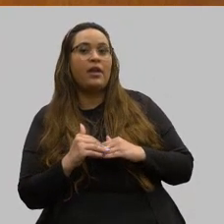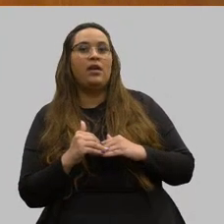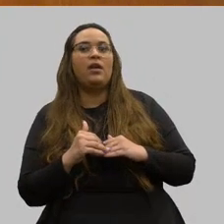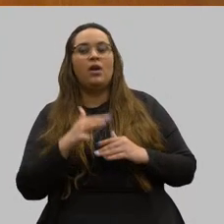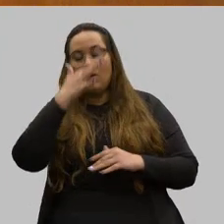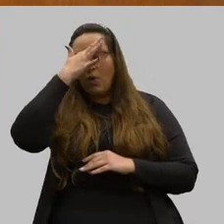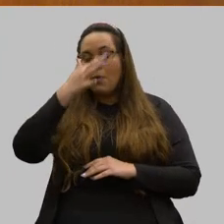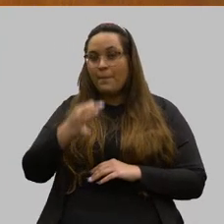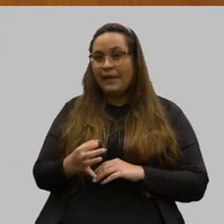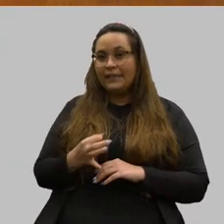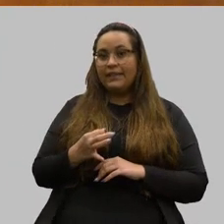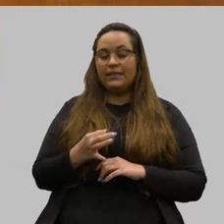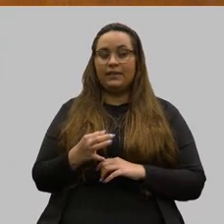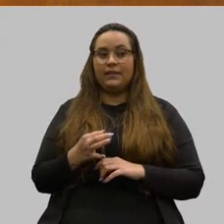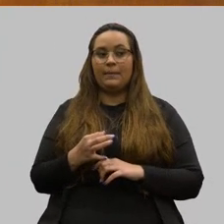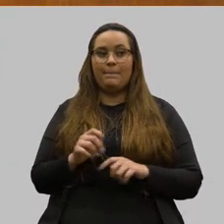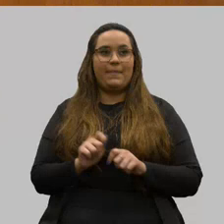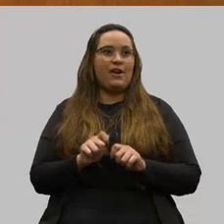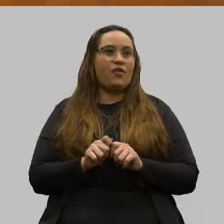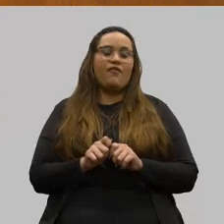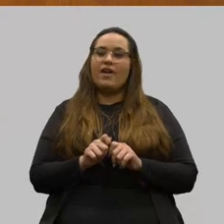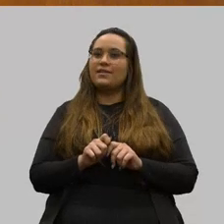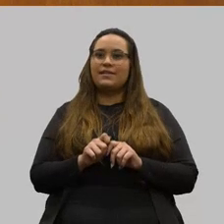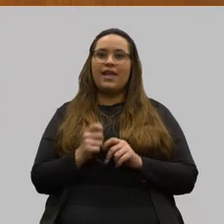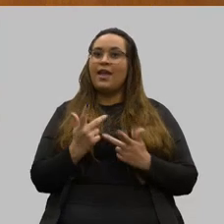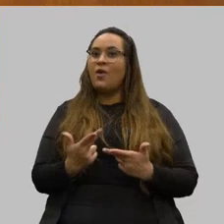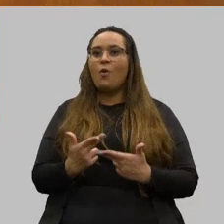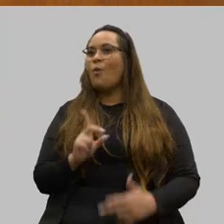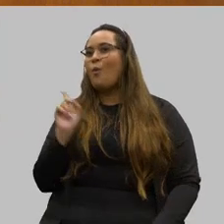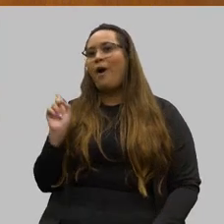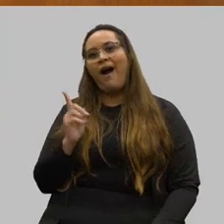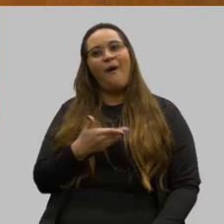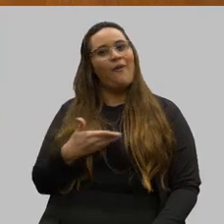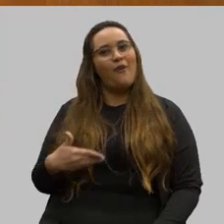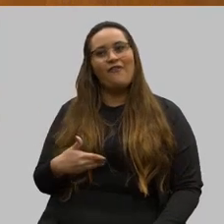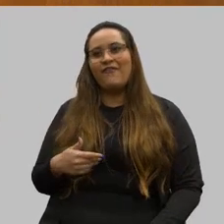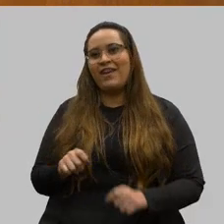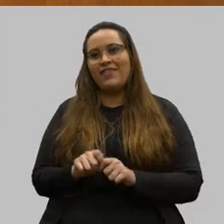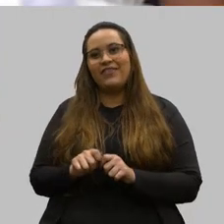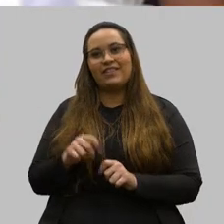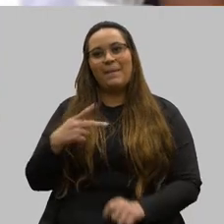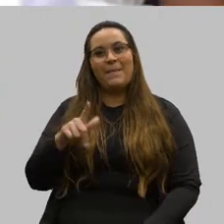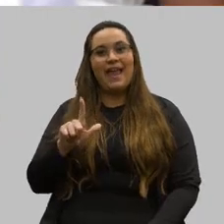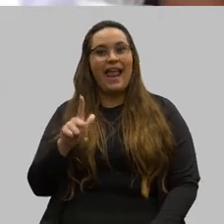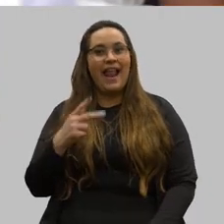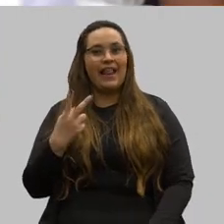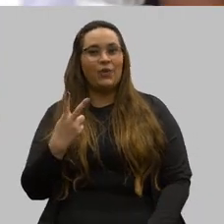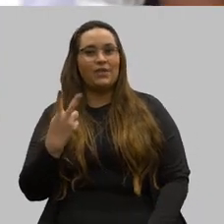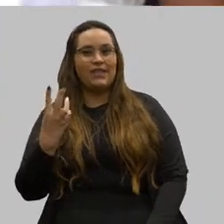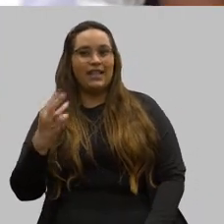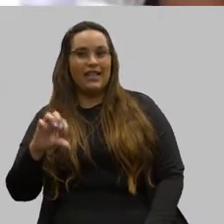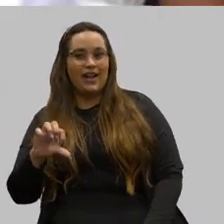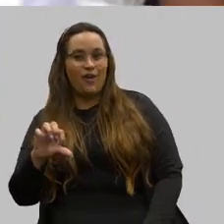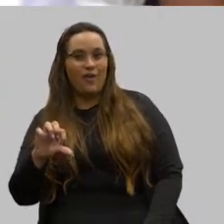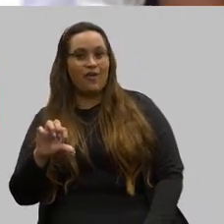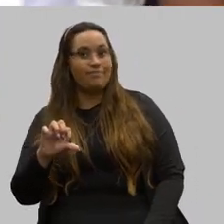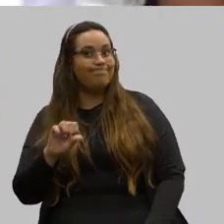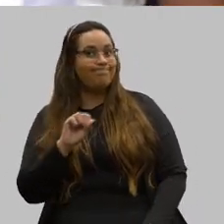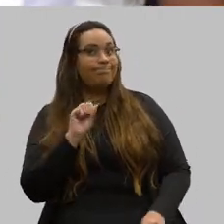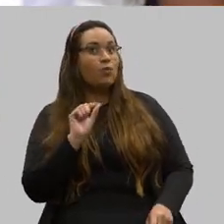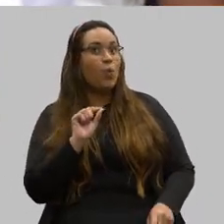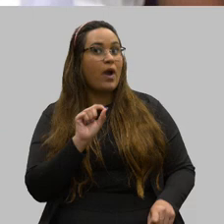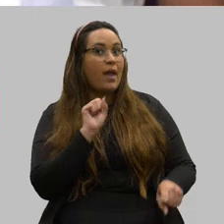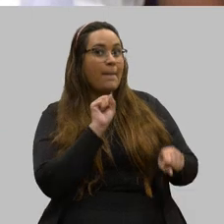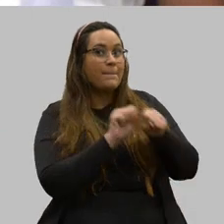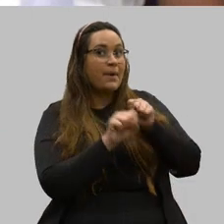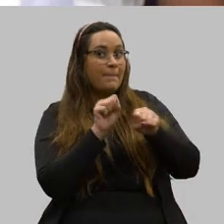para que não se faça o que o governo pretende fazer no PL 22 que é a destruição Pelo menos é o que